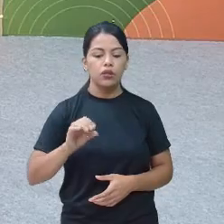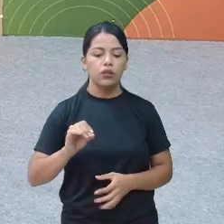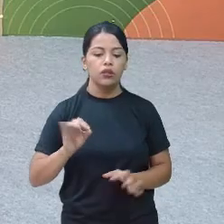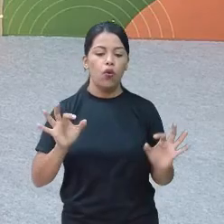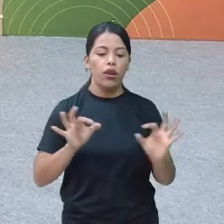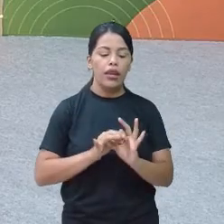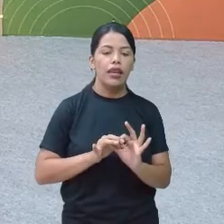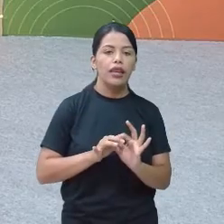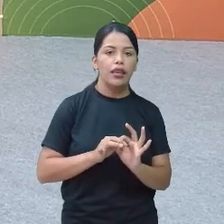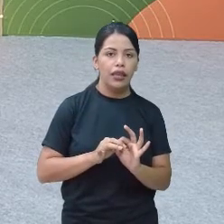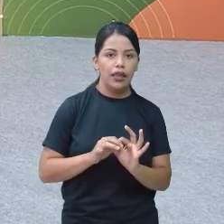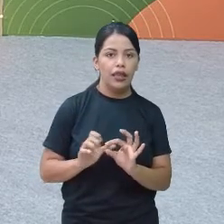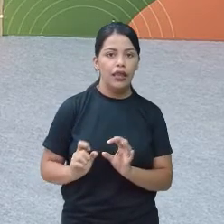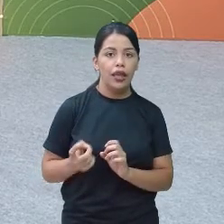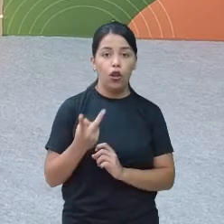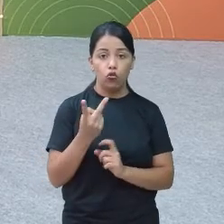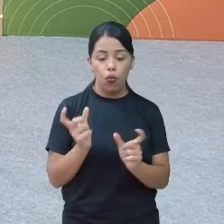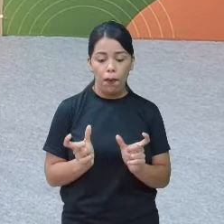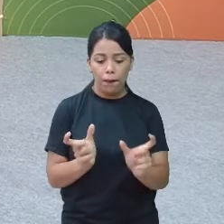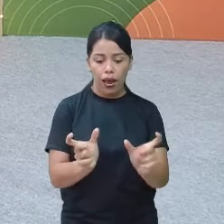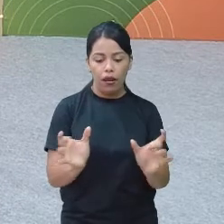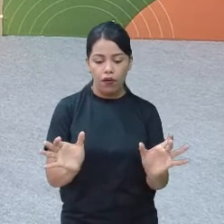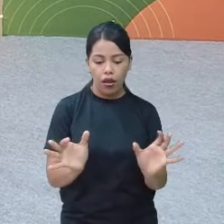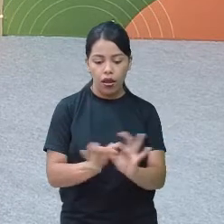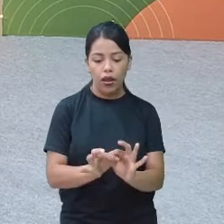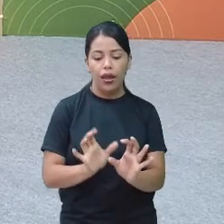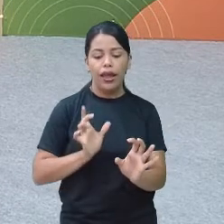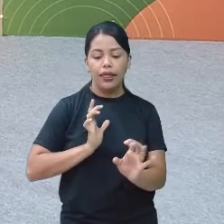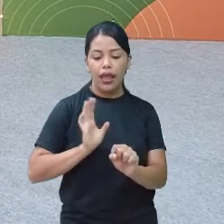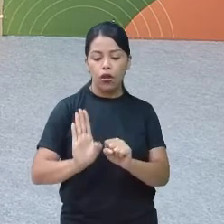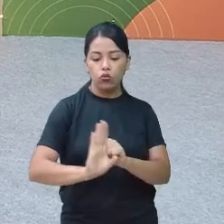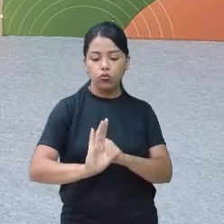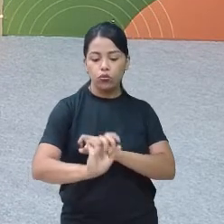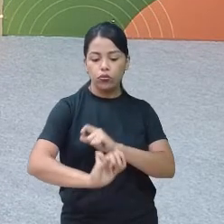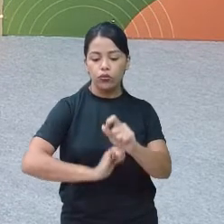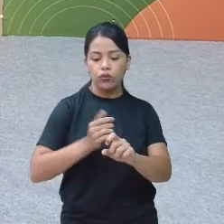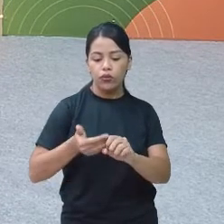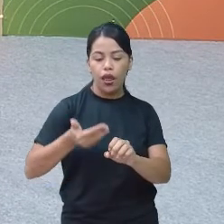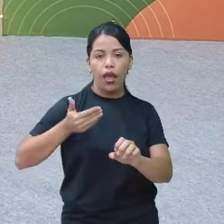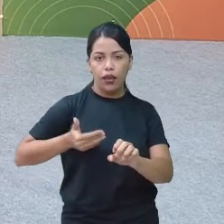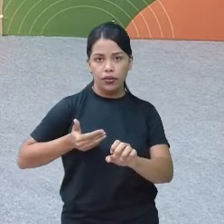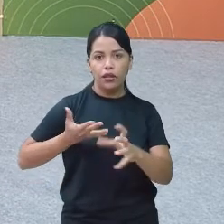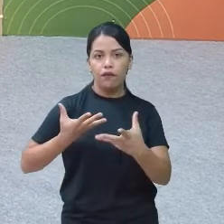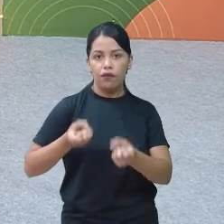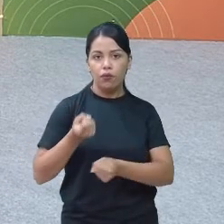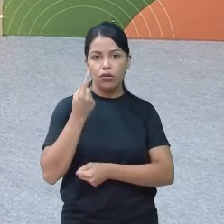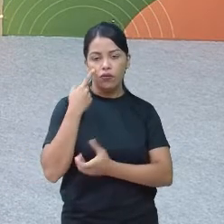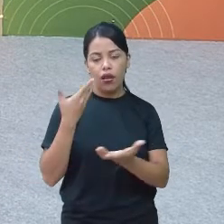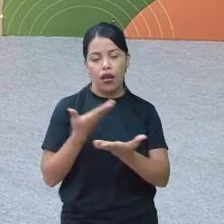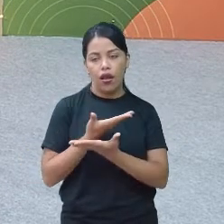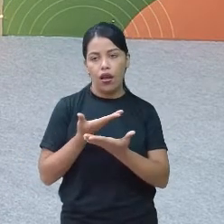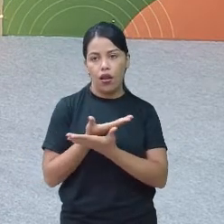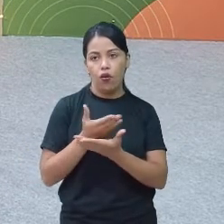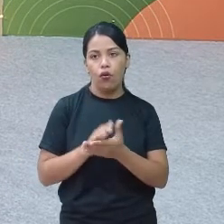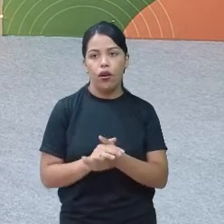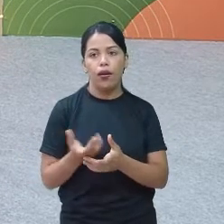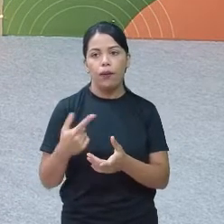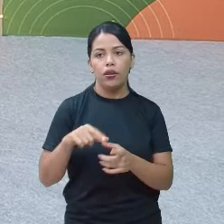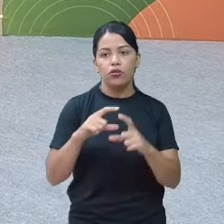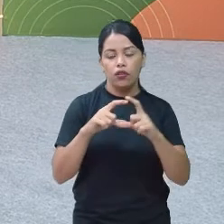ligam dois termos, tendo um substantivo como antecedente. Vamos ver aqui o exemplo para ficar